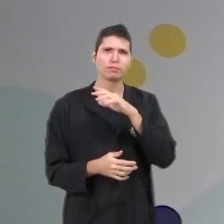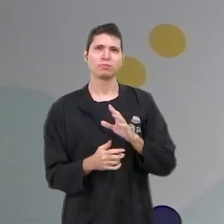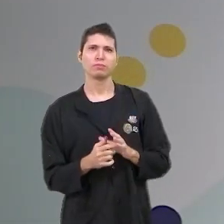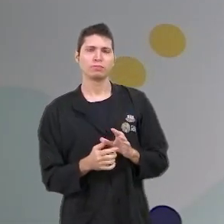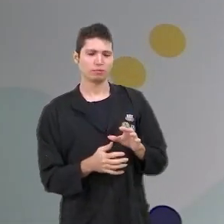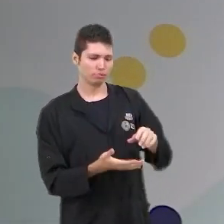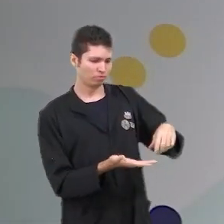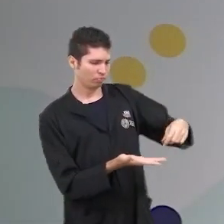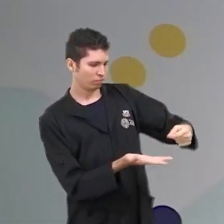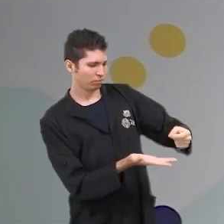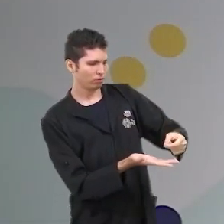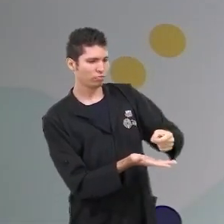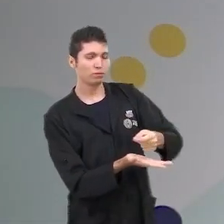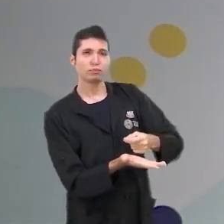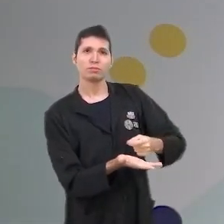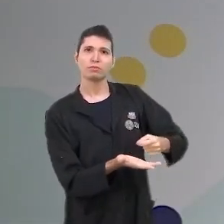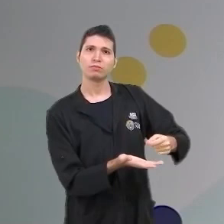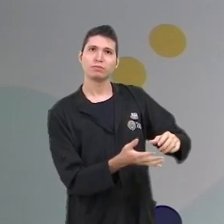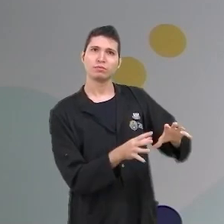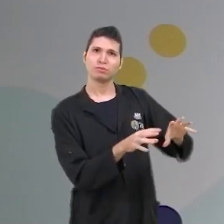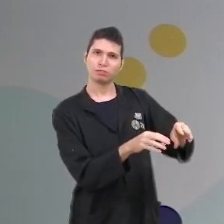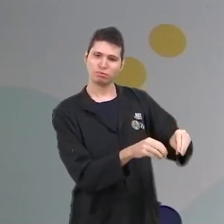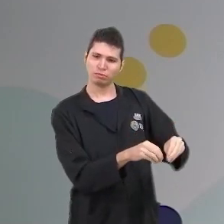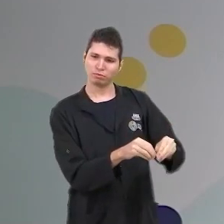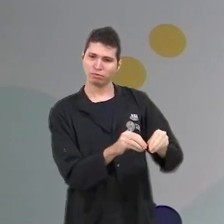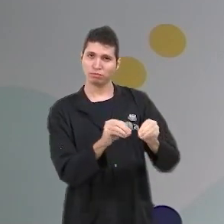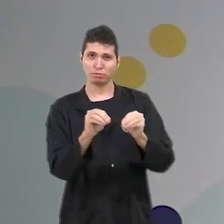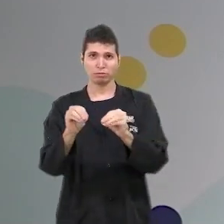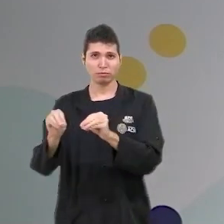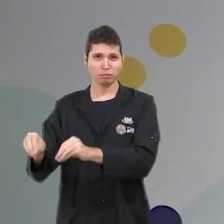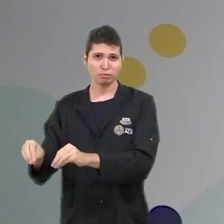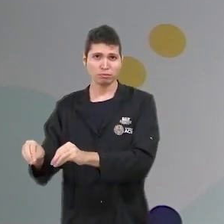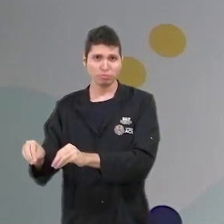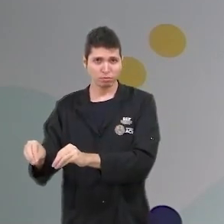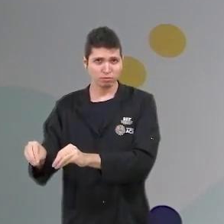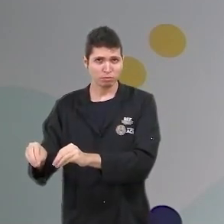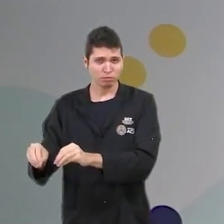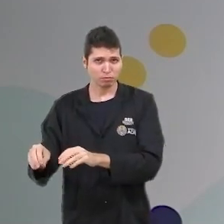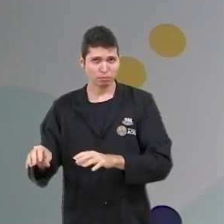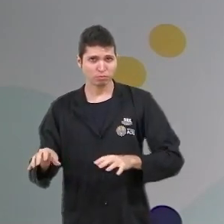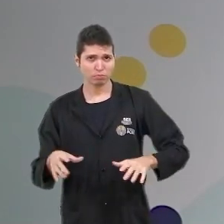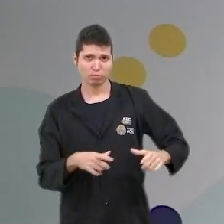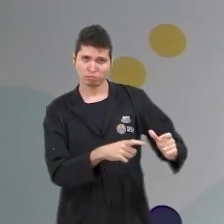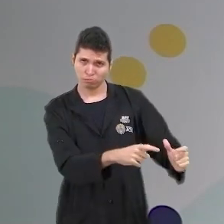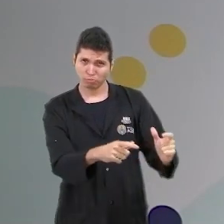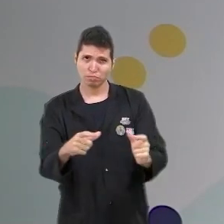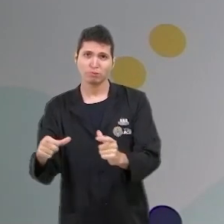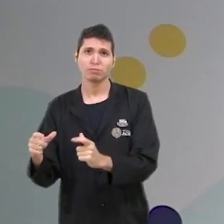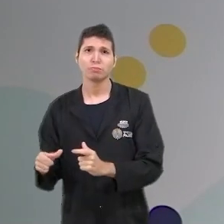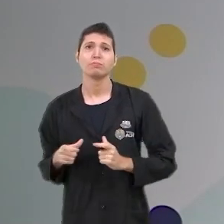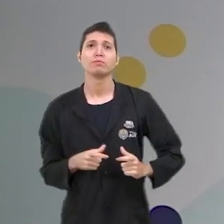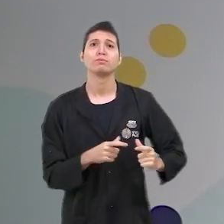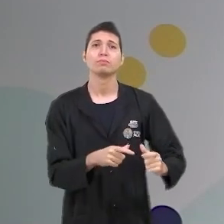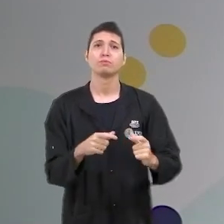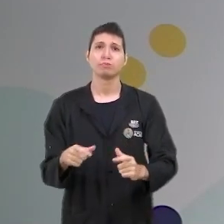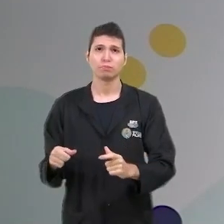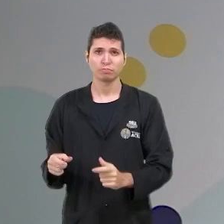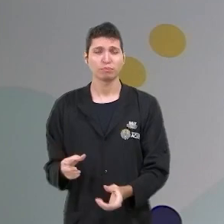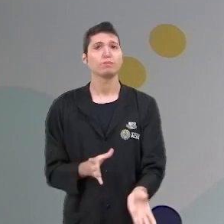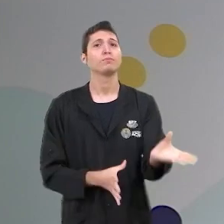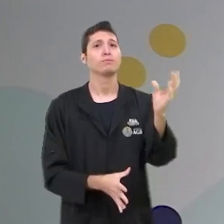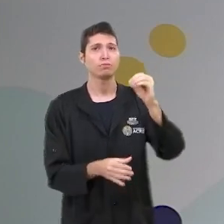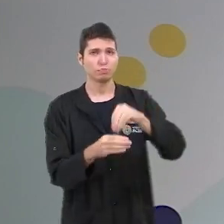estão polinizando os ambientes. Então, a gente tem plantas envolvidas, ok? Então,